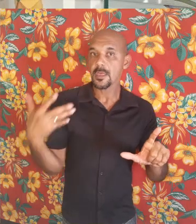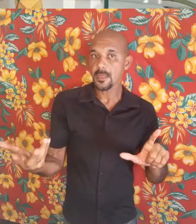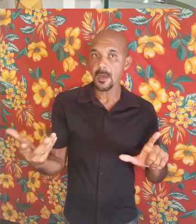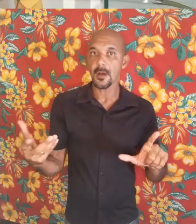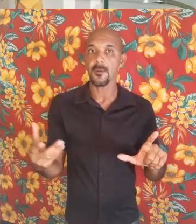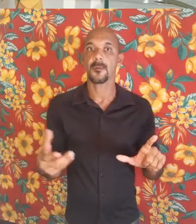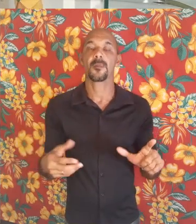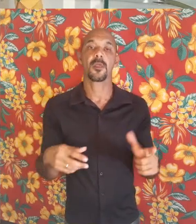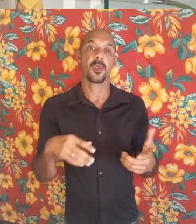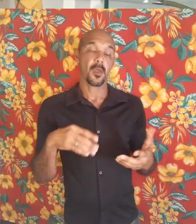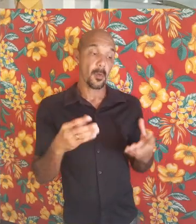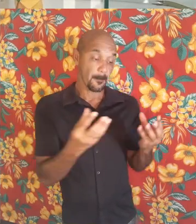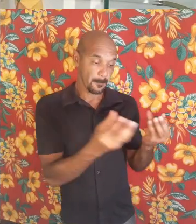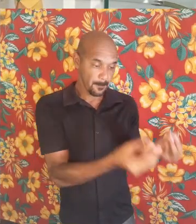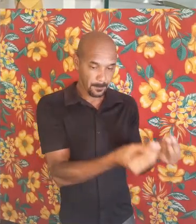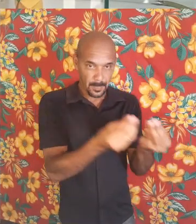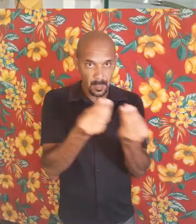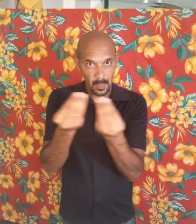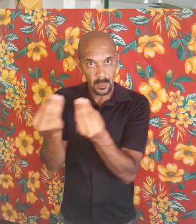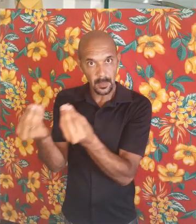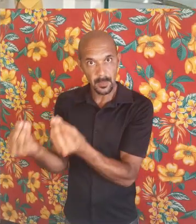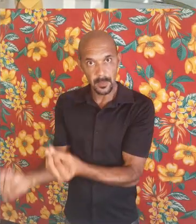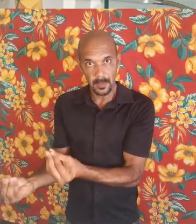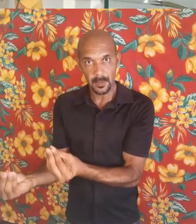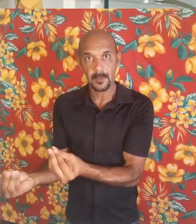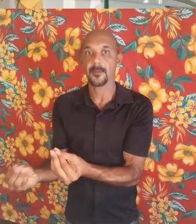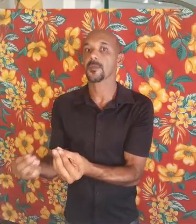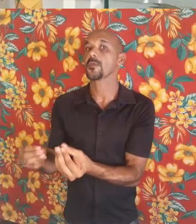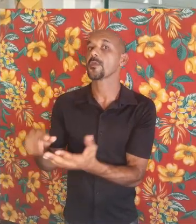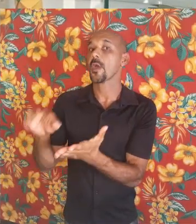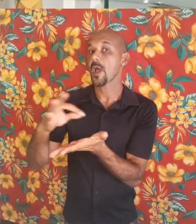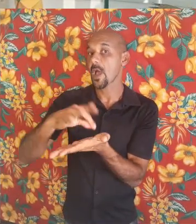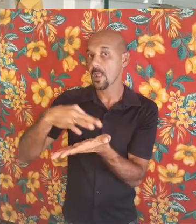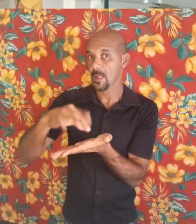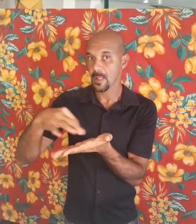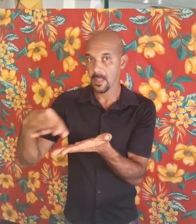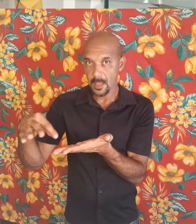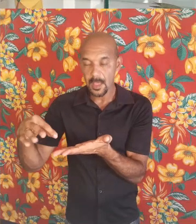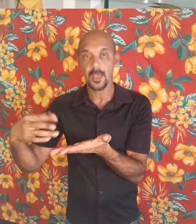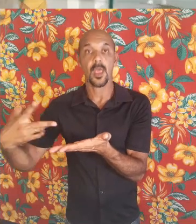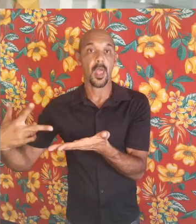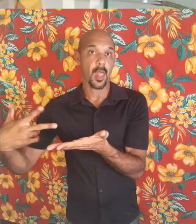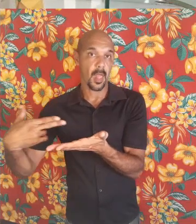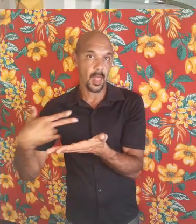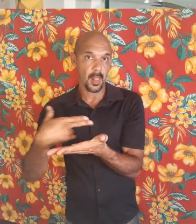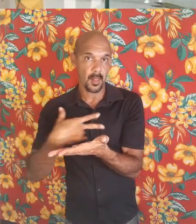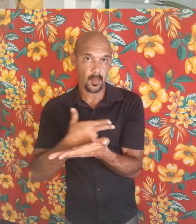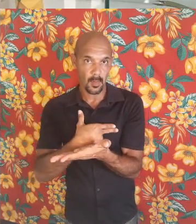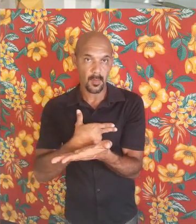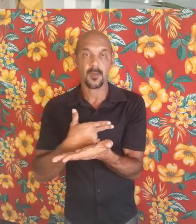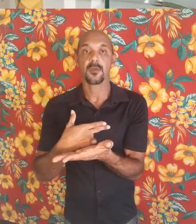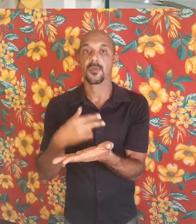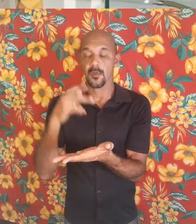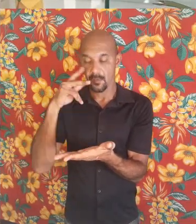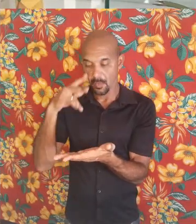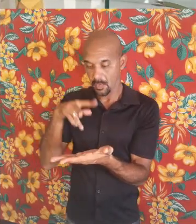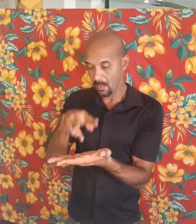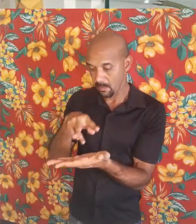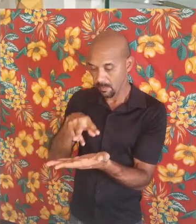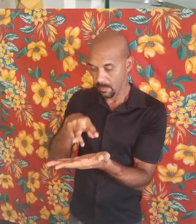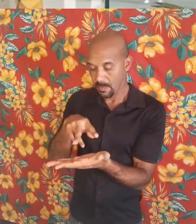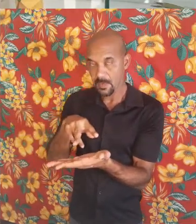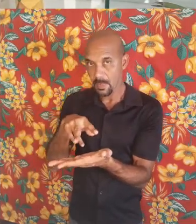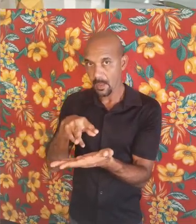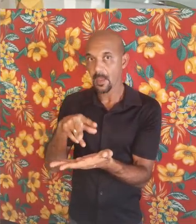para aqui, né? Transfiro o desenho, recorto ele todinho, como vocês veem, ele é cortado em